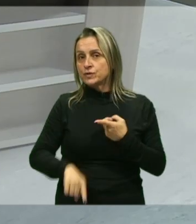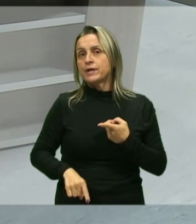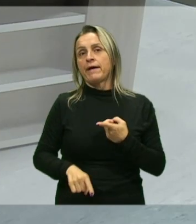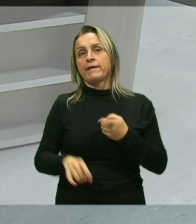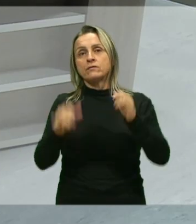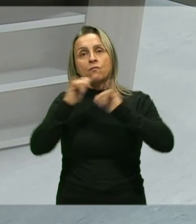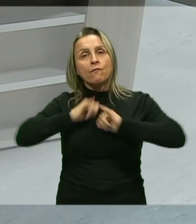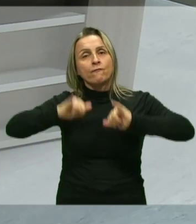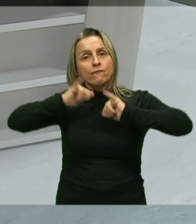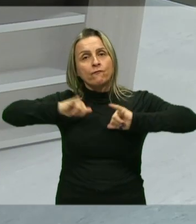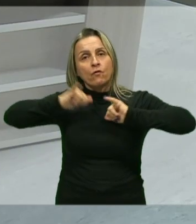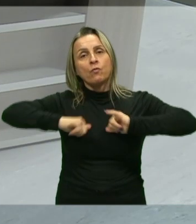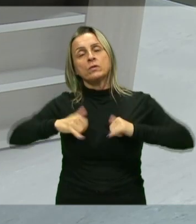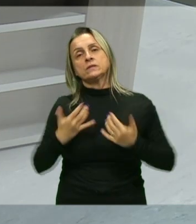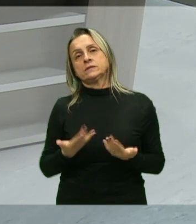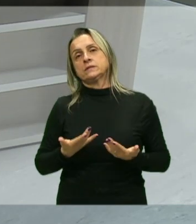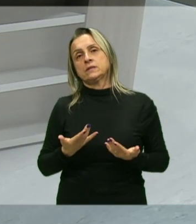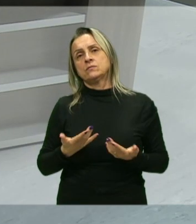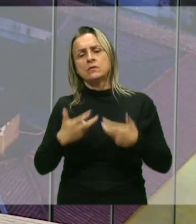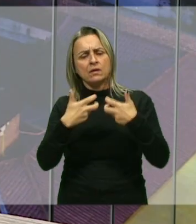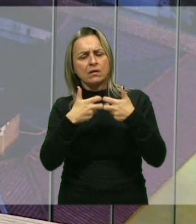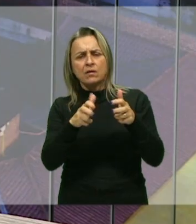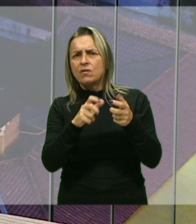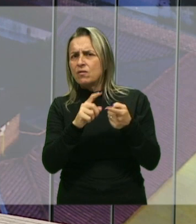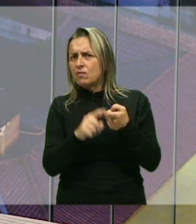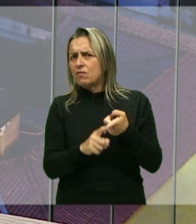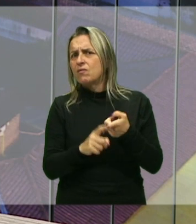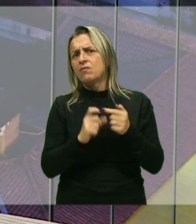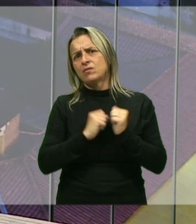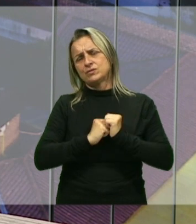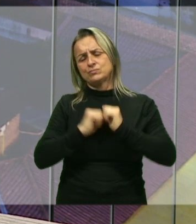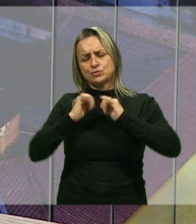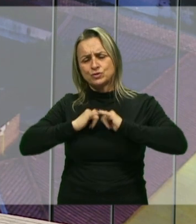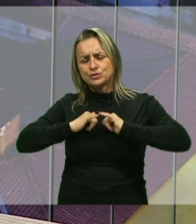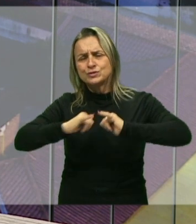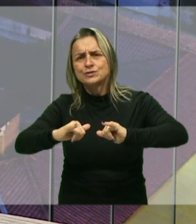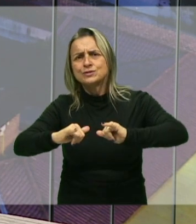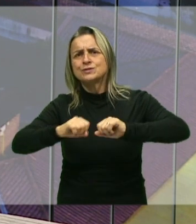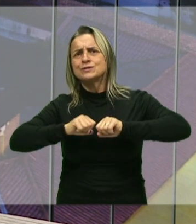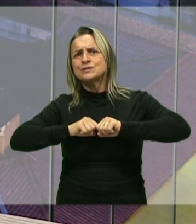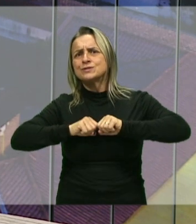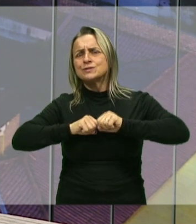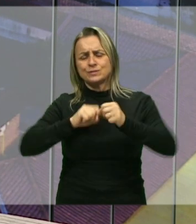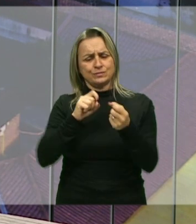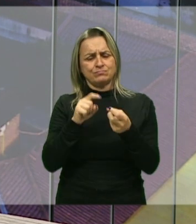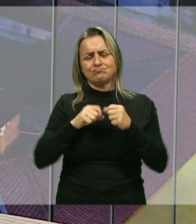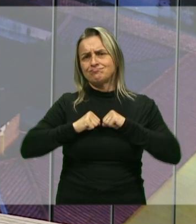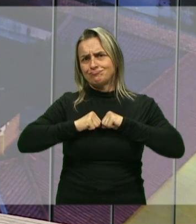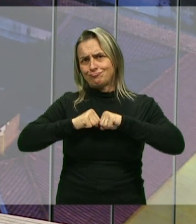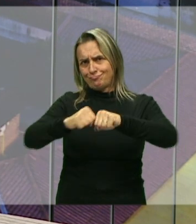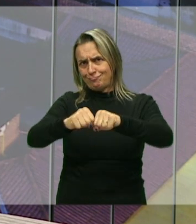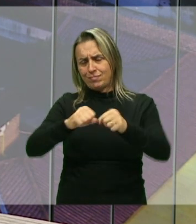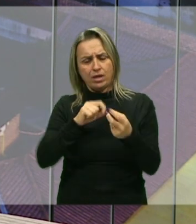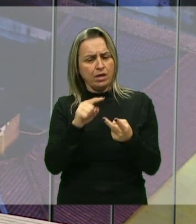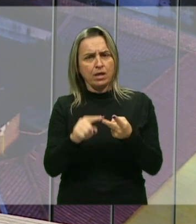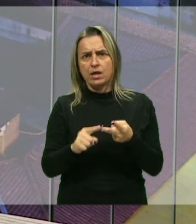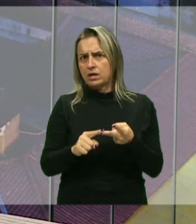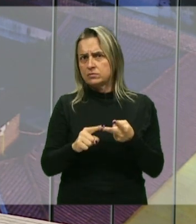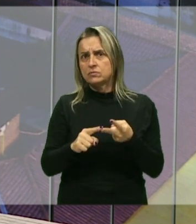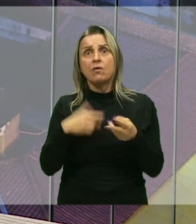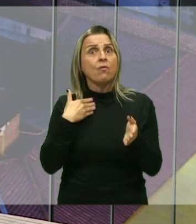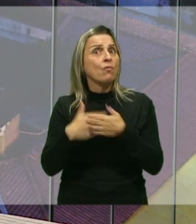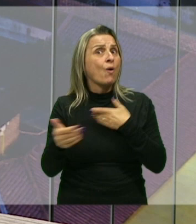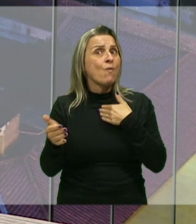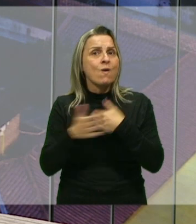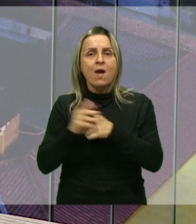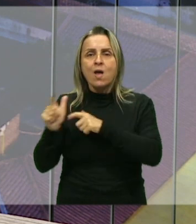informativo, né? Tanto no transporte público quanto no mercado, né? Onde for. Se é prestador de serviço, ele vai prestar